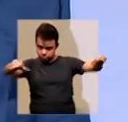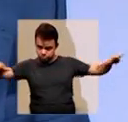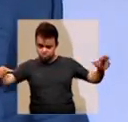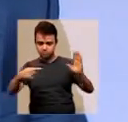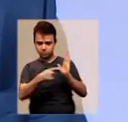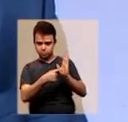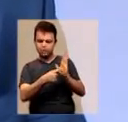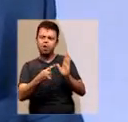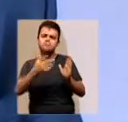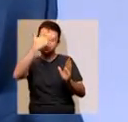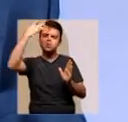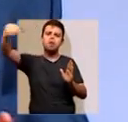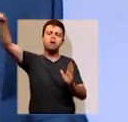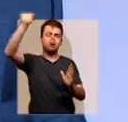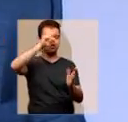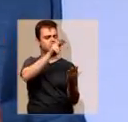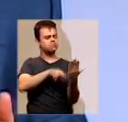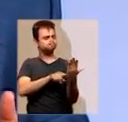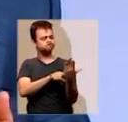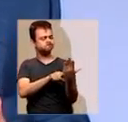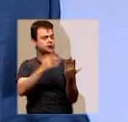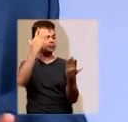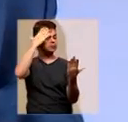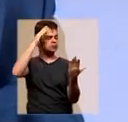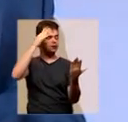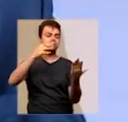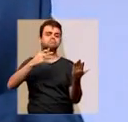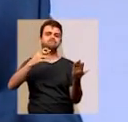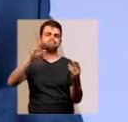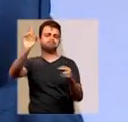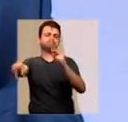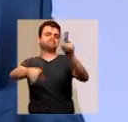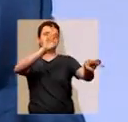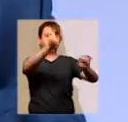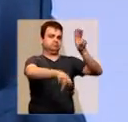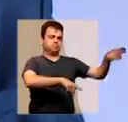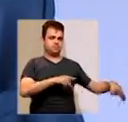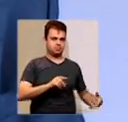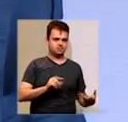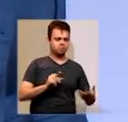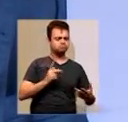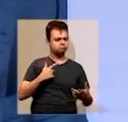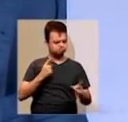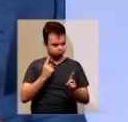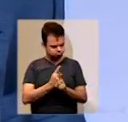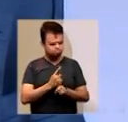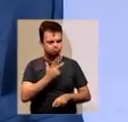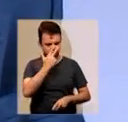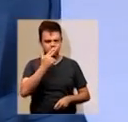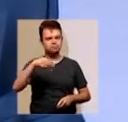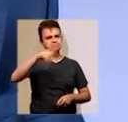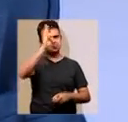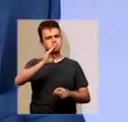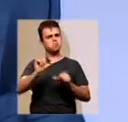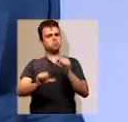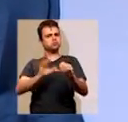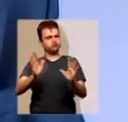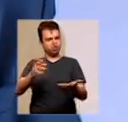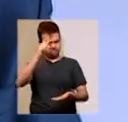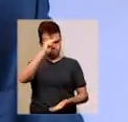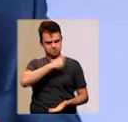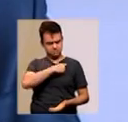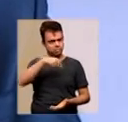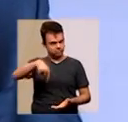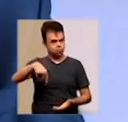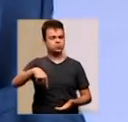várias interpretações. E até onde eu venho acompanhando, houve uma mudança significativa de paradigmas no Brasil,